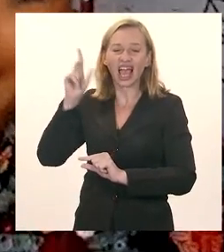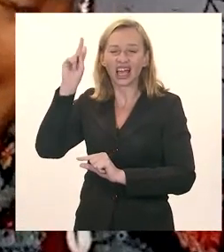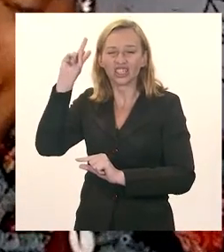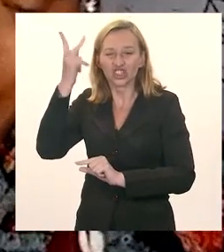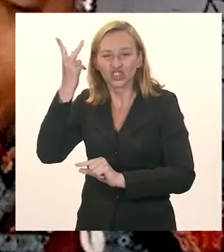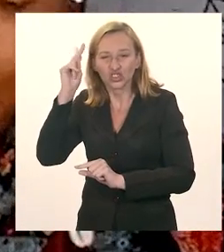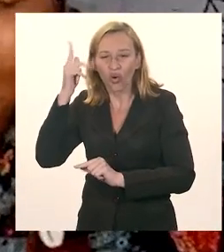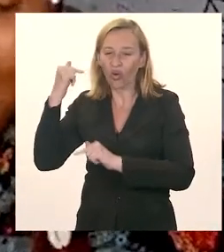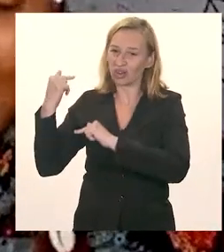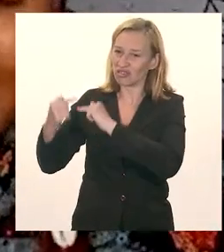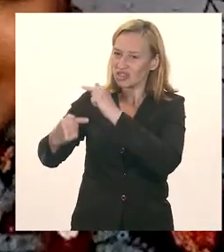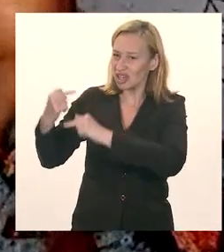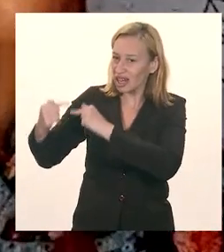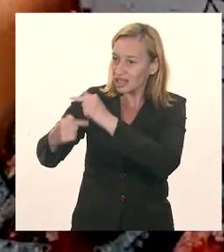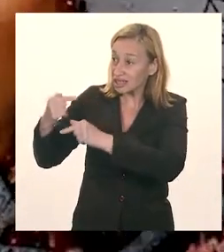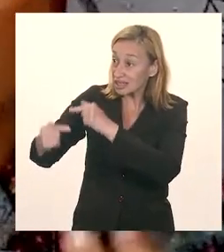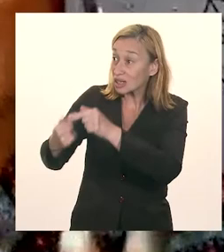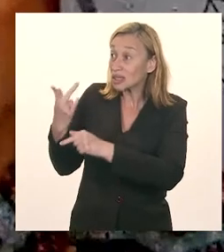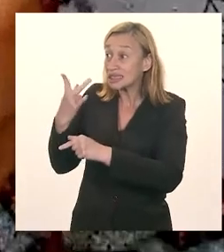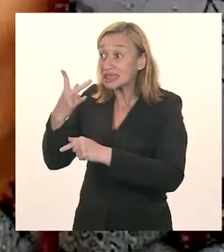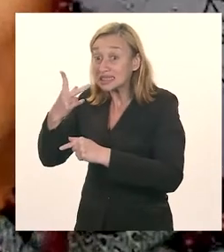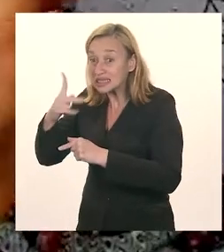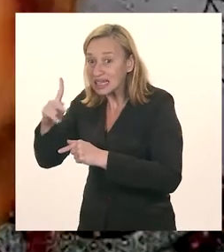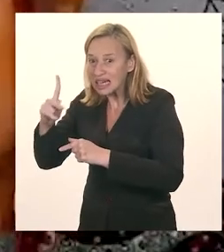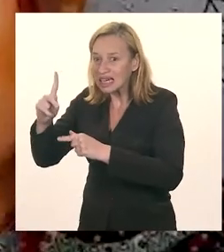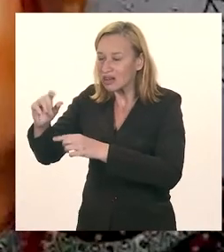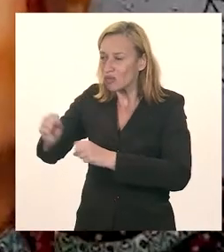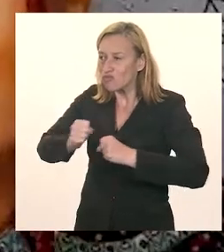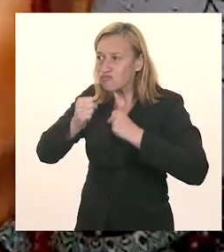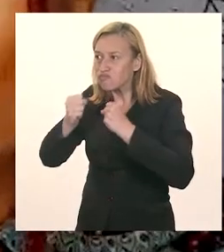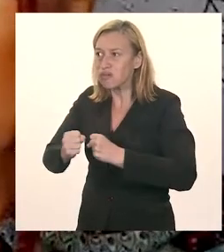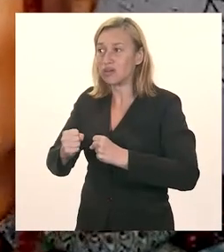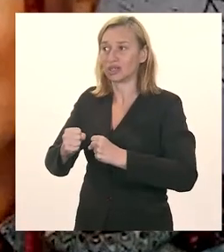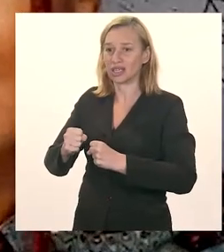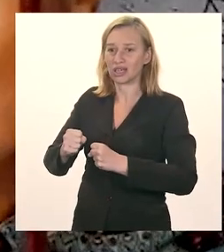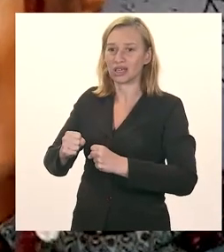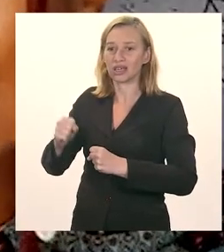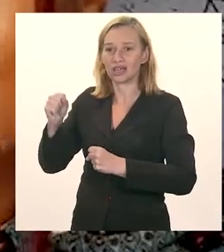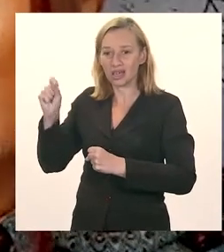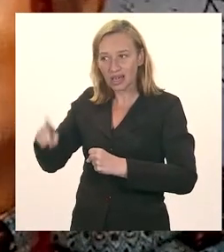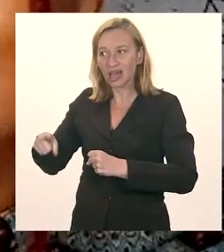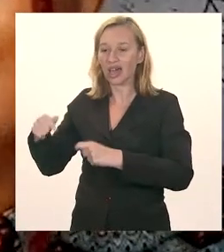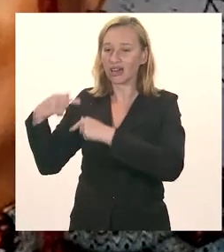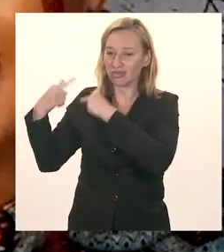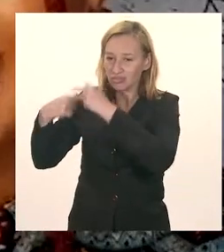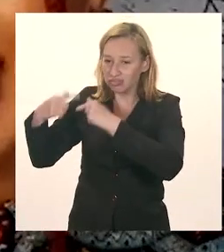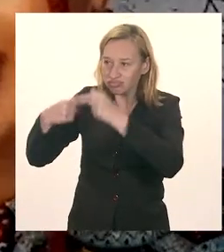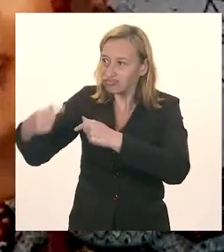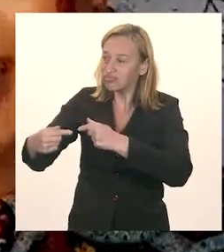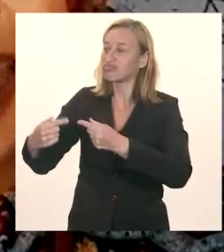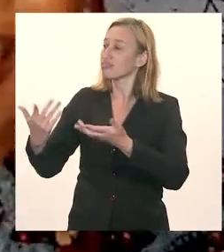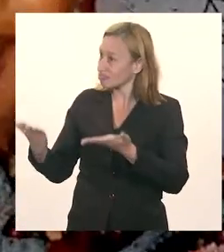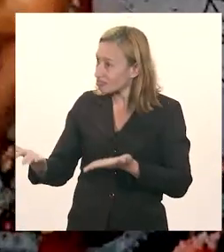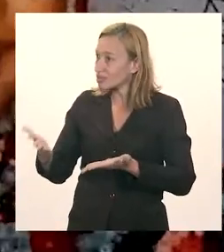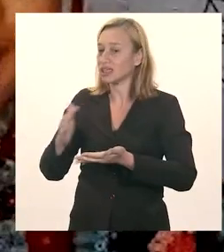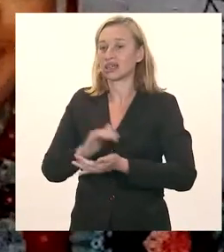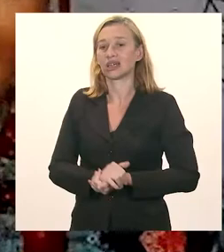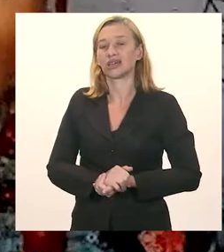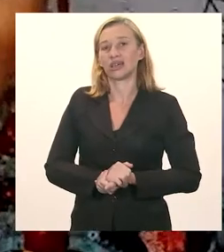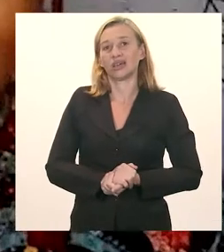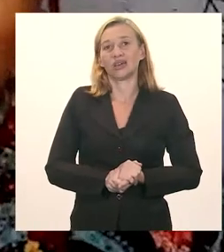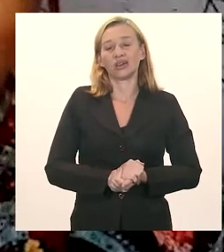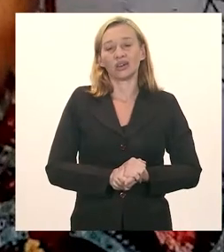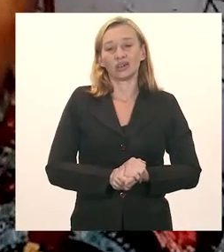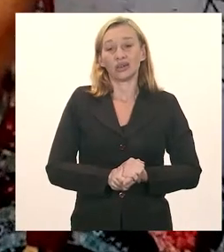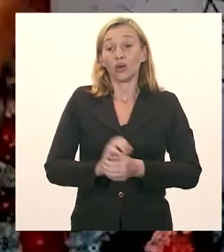carregam dentro deles um poder, que é esse legado da ancestralidade.